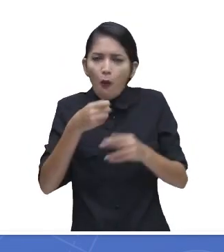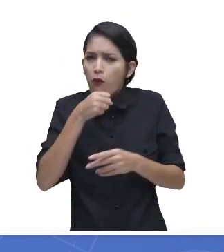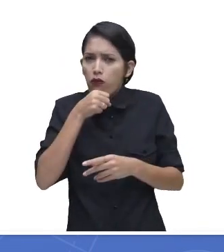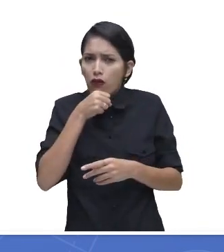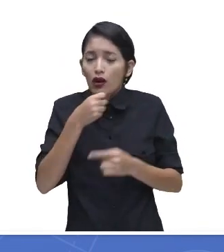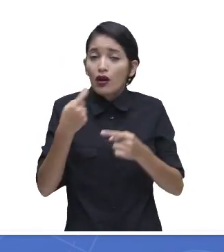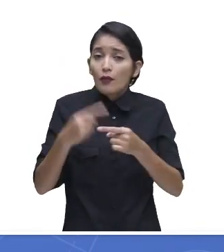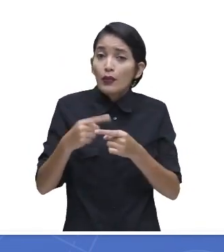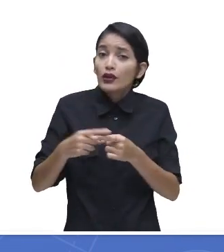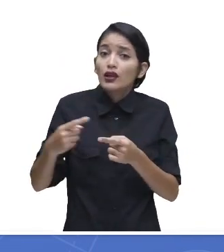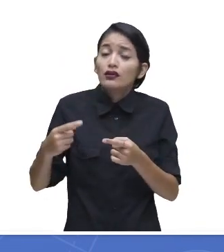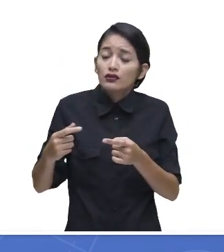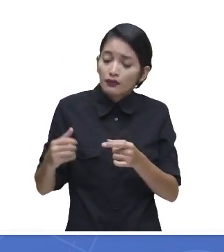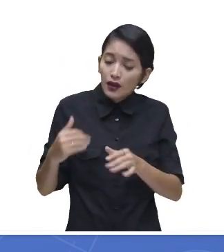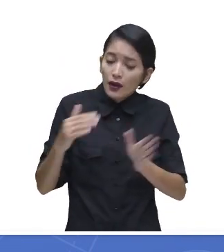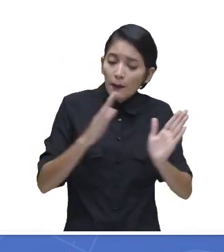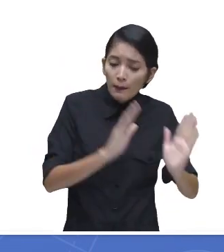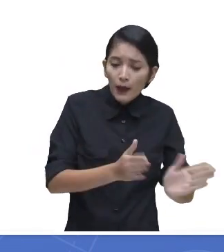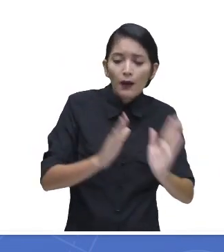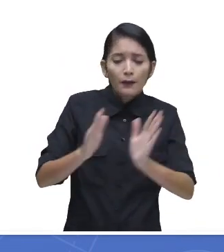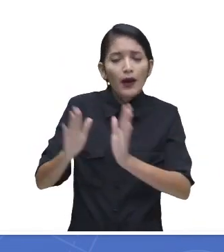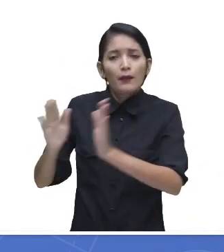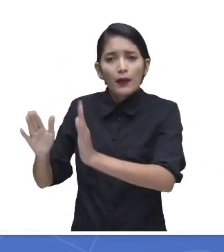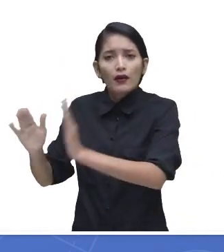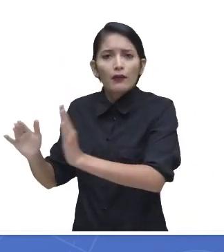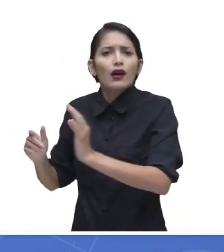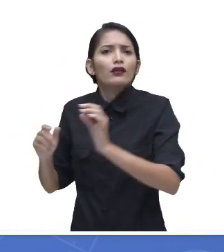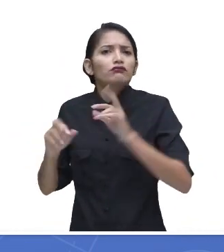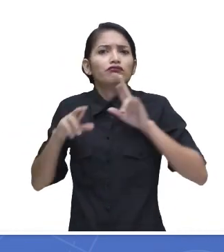estamos em tempos diferentes, de mentalidades diferentes, não é isso?